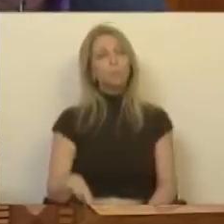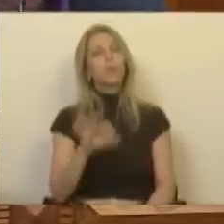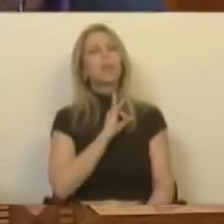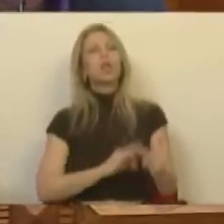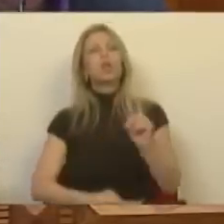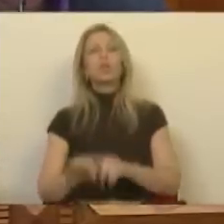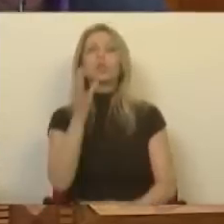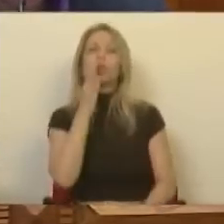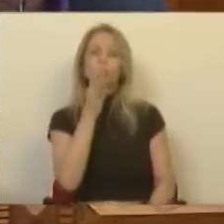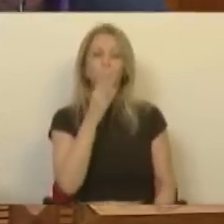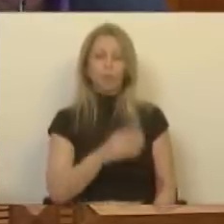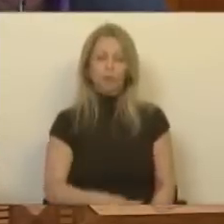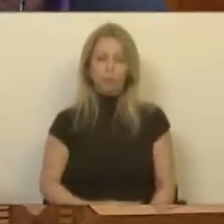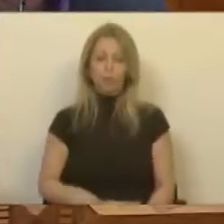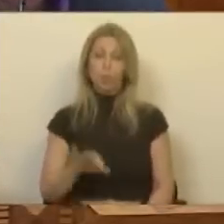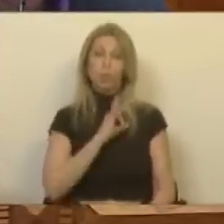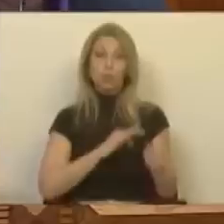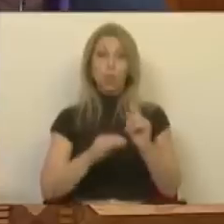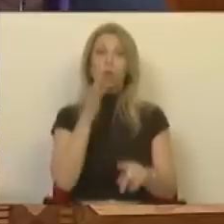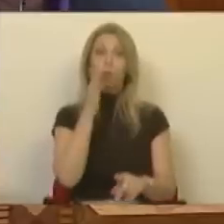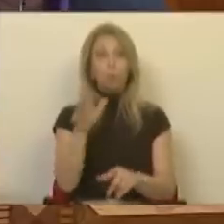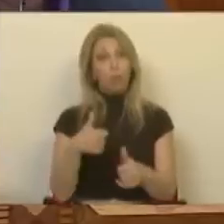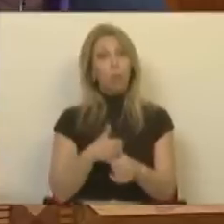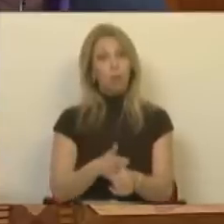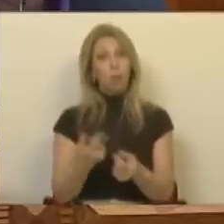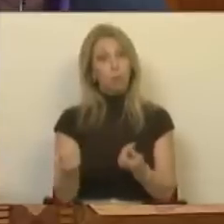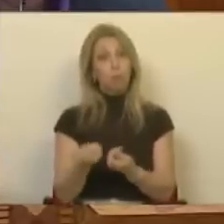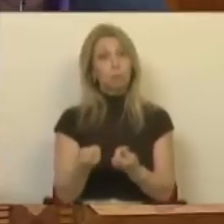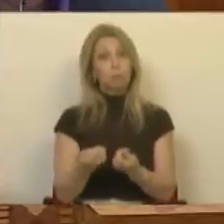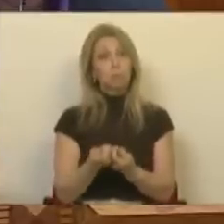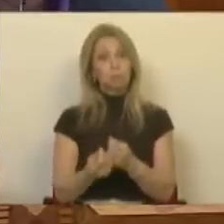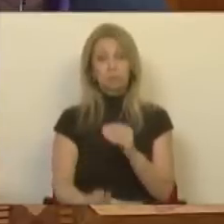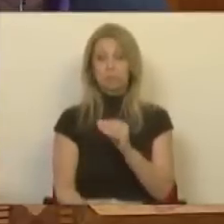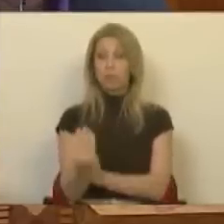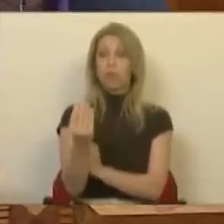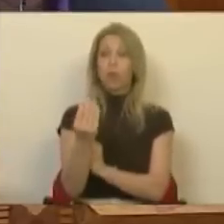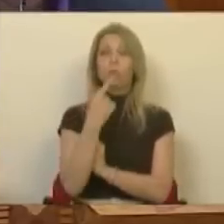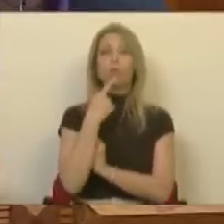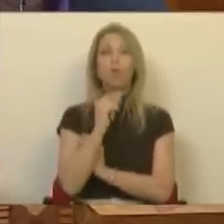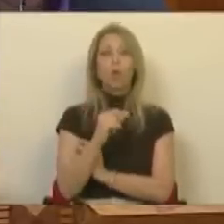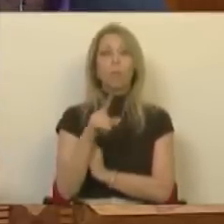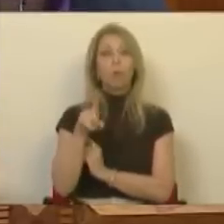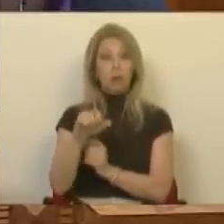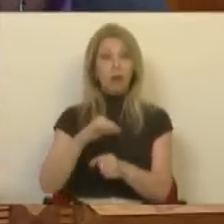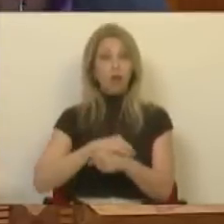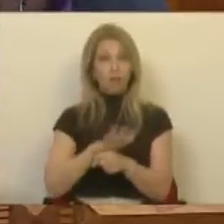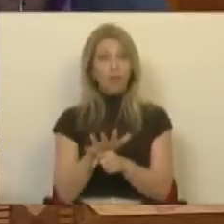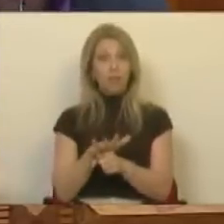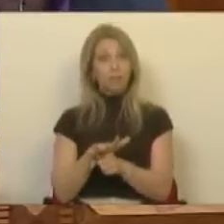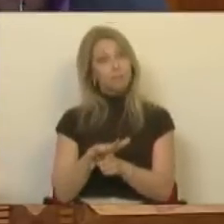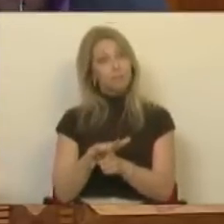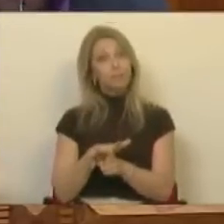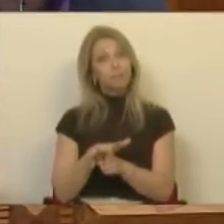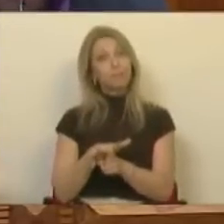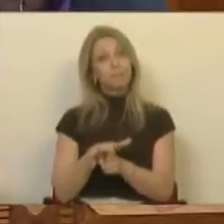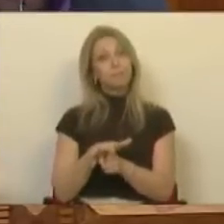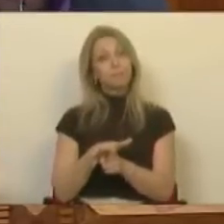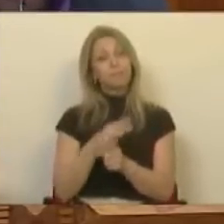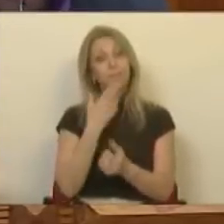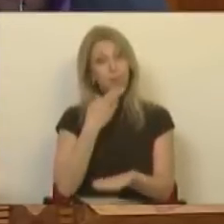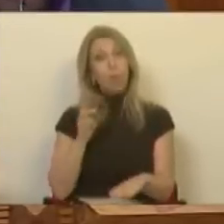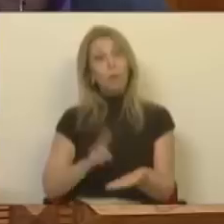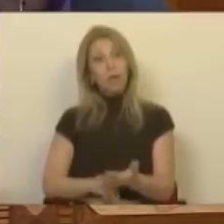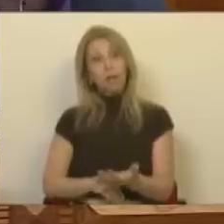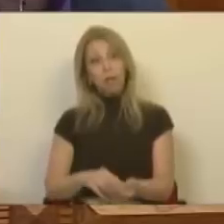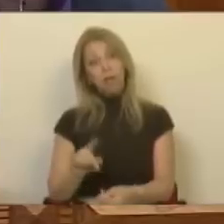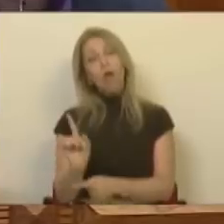o senhor Deputado acompanhamento de perto esse fenômeno chamado covid e há uma realidade que